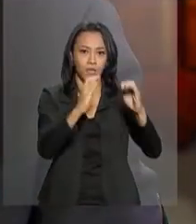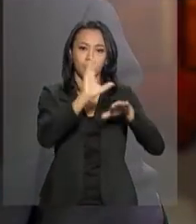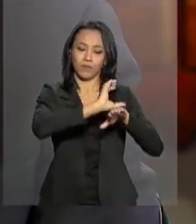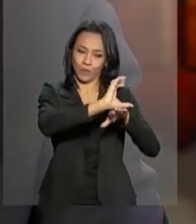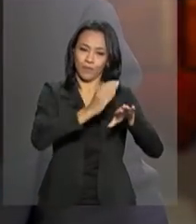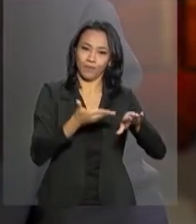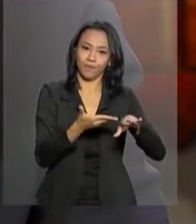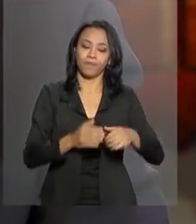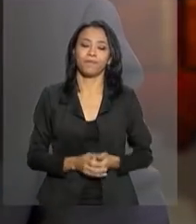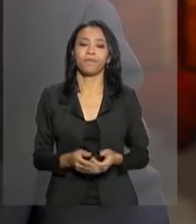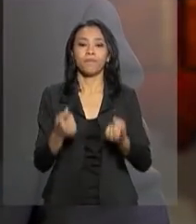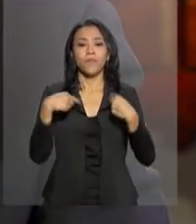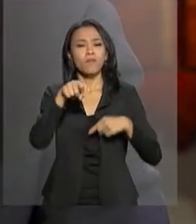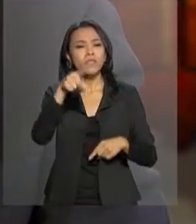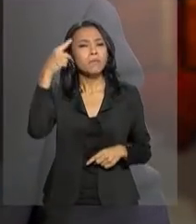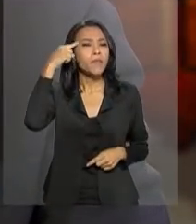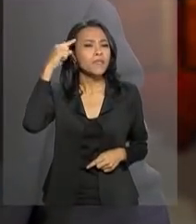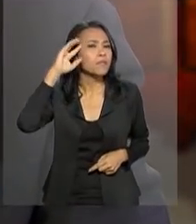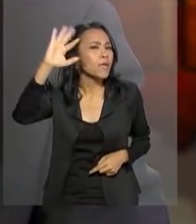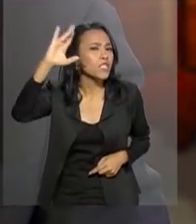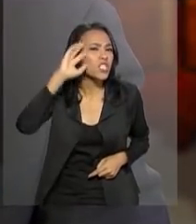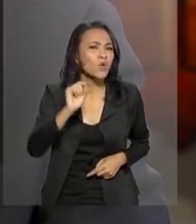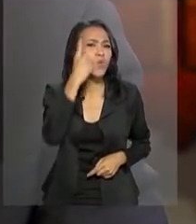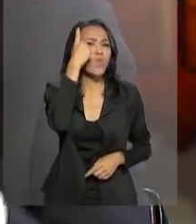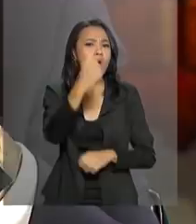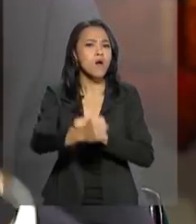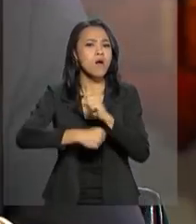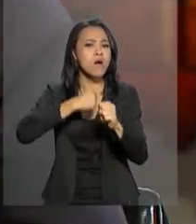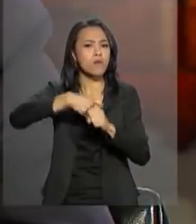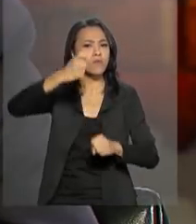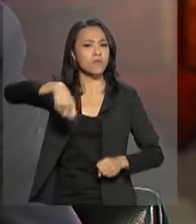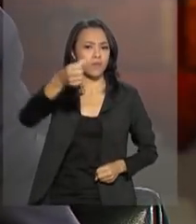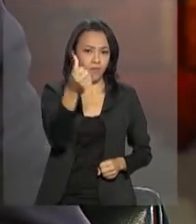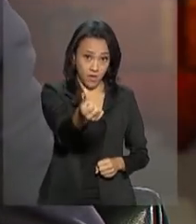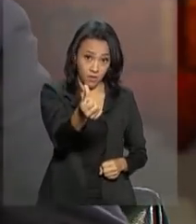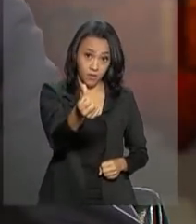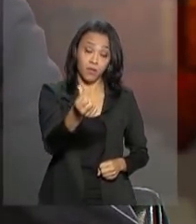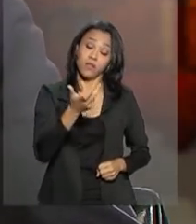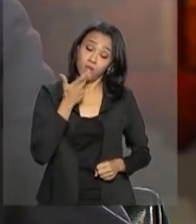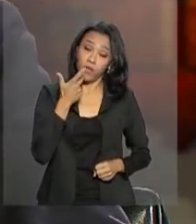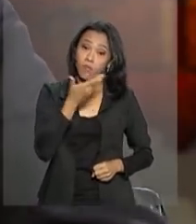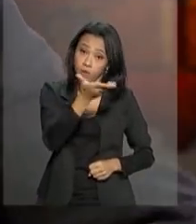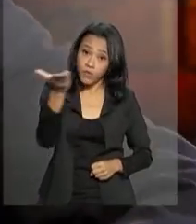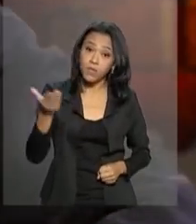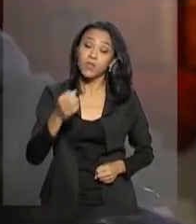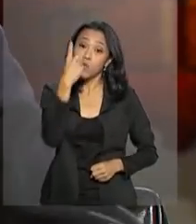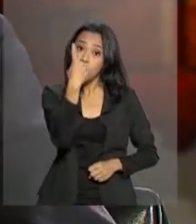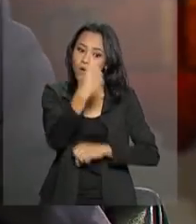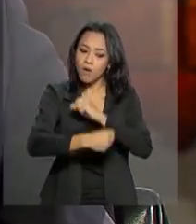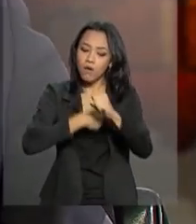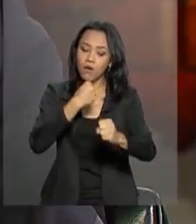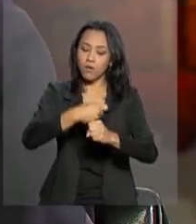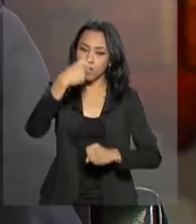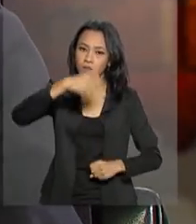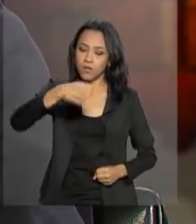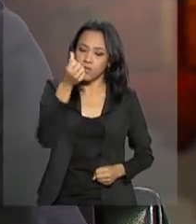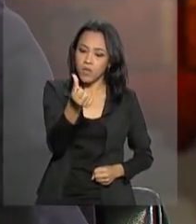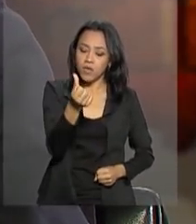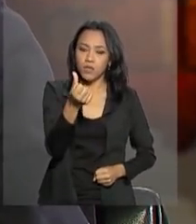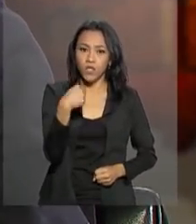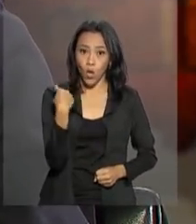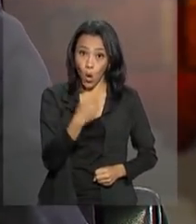Você imagine quando, depois de um ano e meio, e olha, um ano e meio, vou dizer a vocês, um ano e meio em que nós